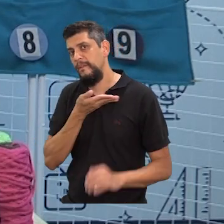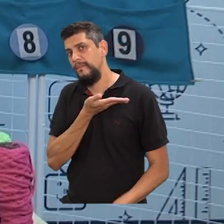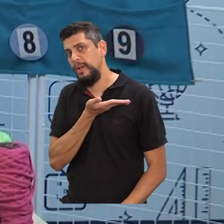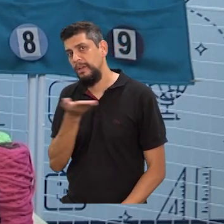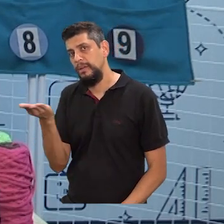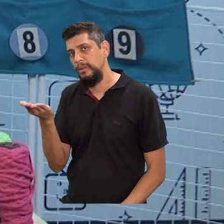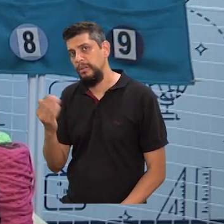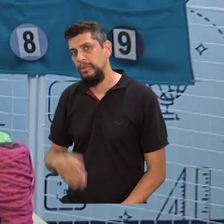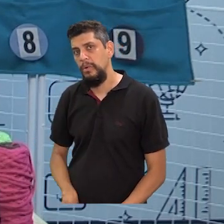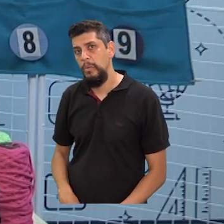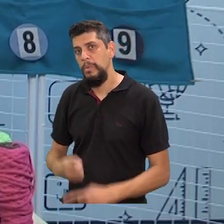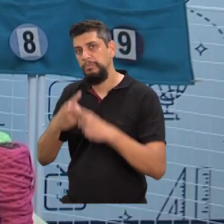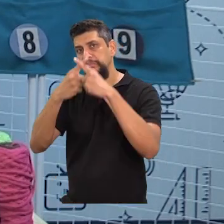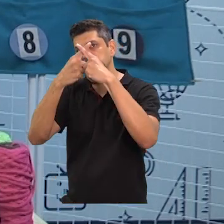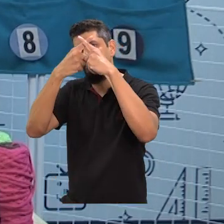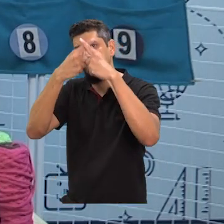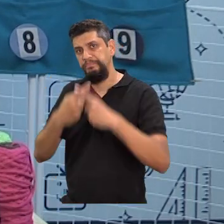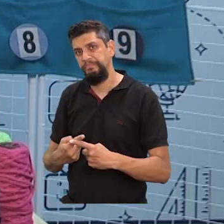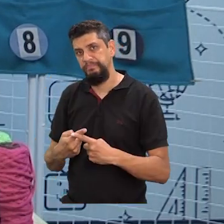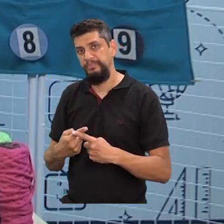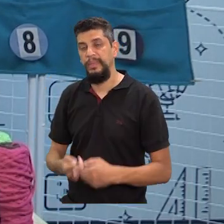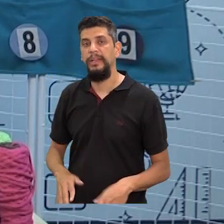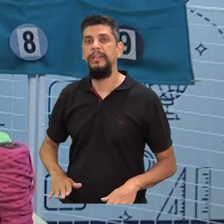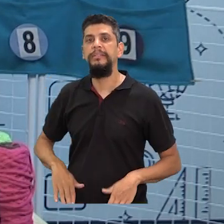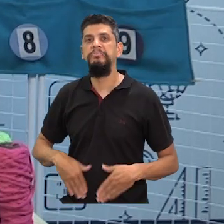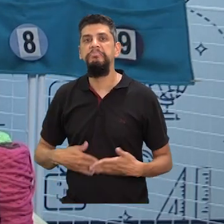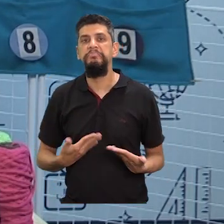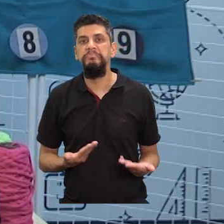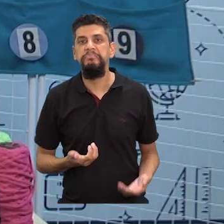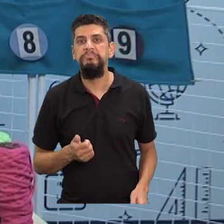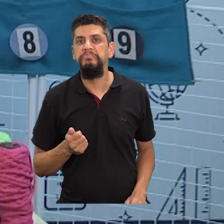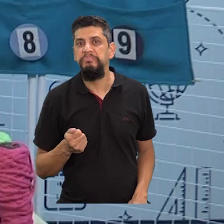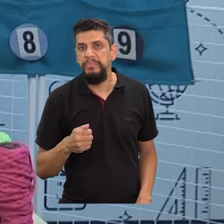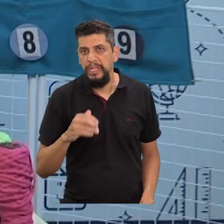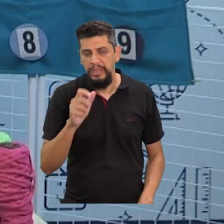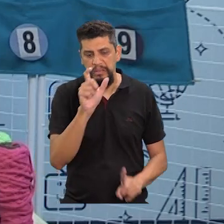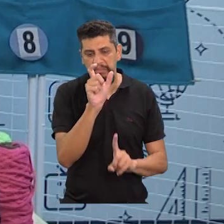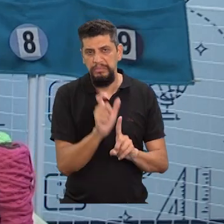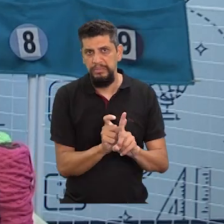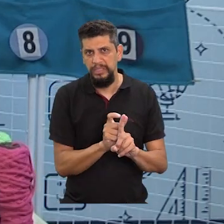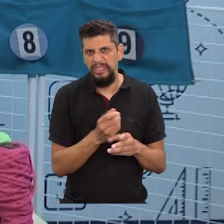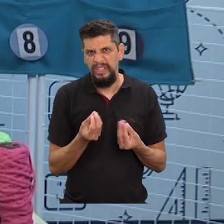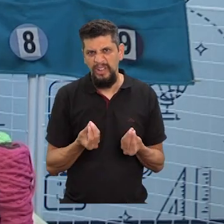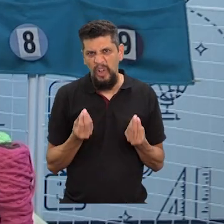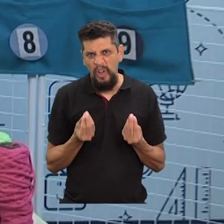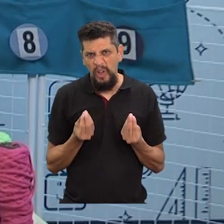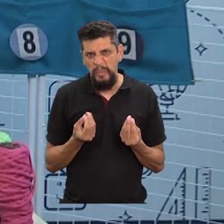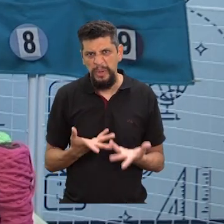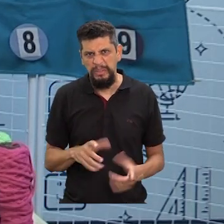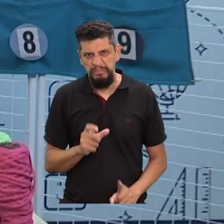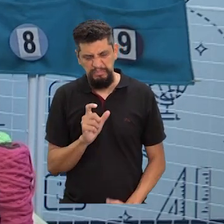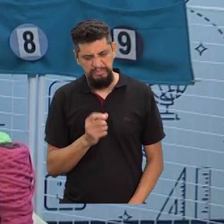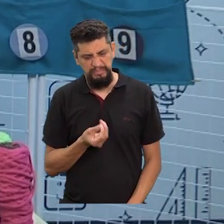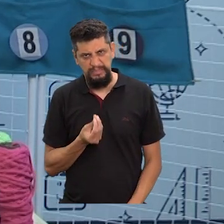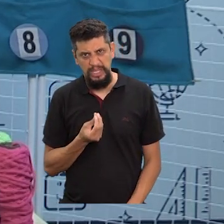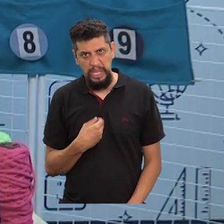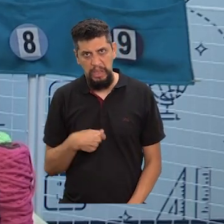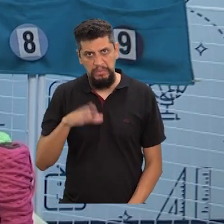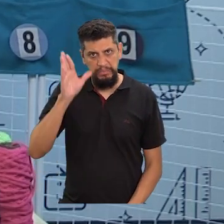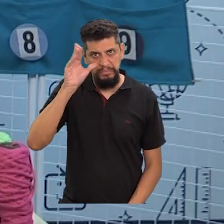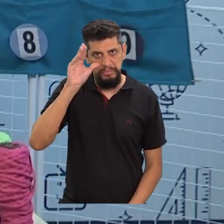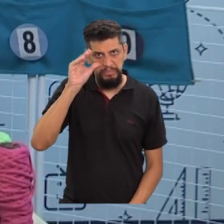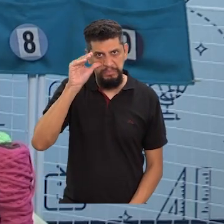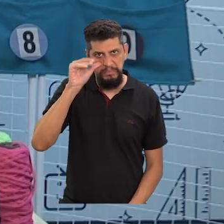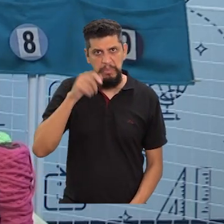você uma competição. Atena não acreditava naquilo, que ousadia, uma competição, mas